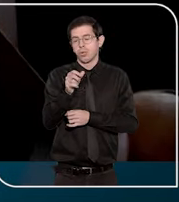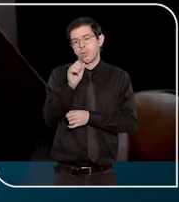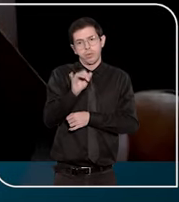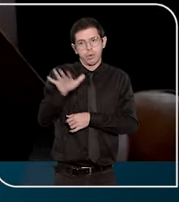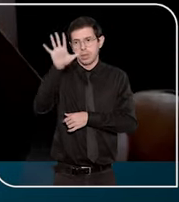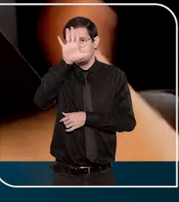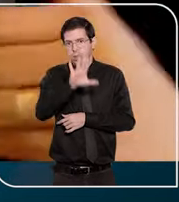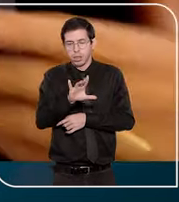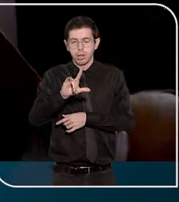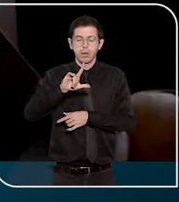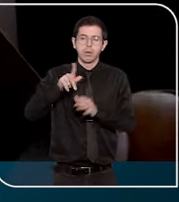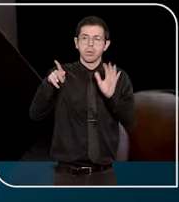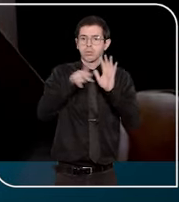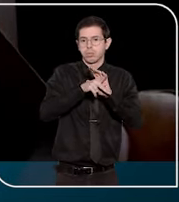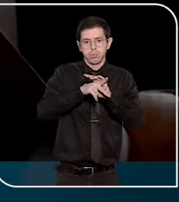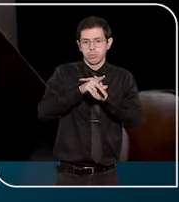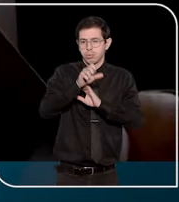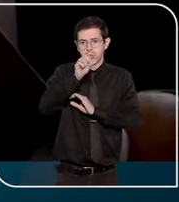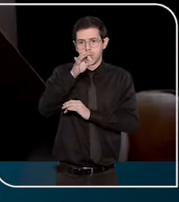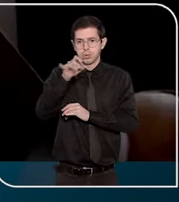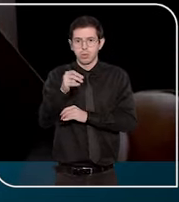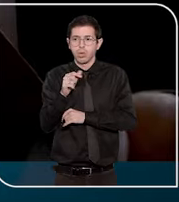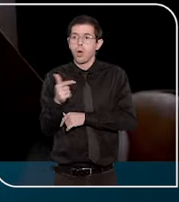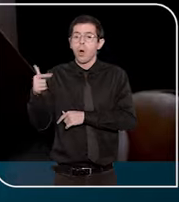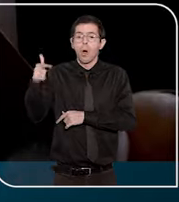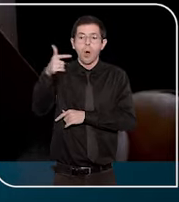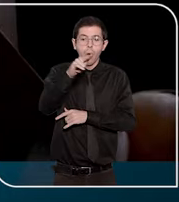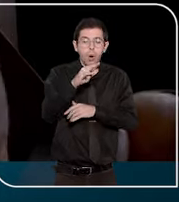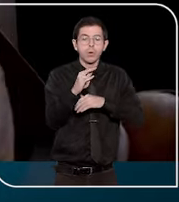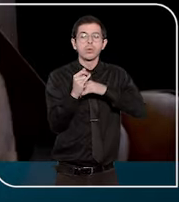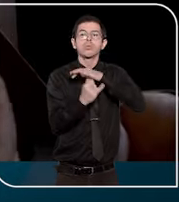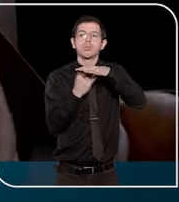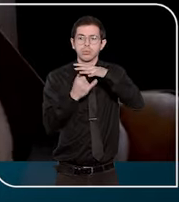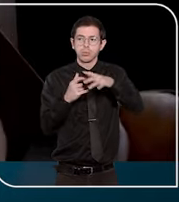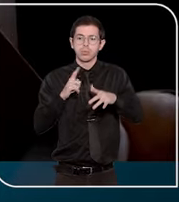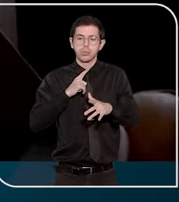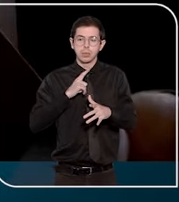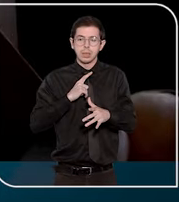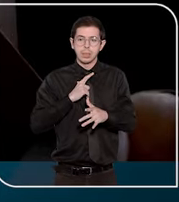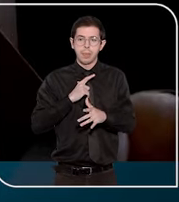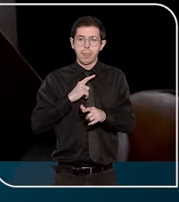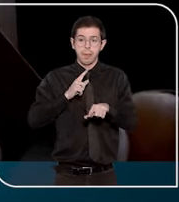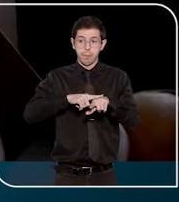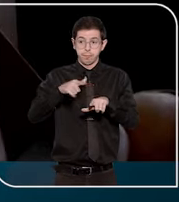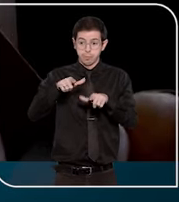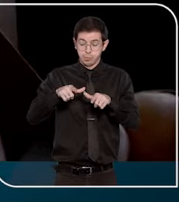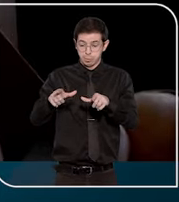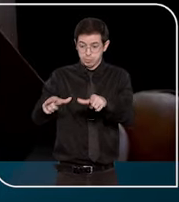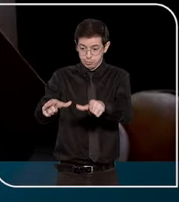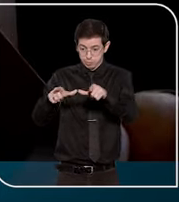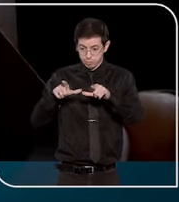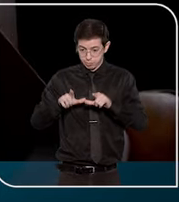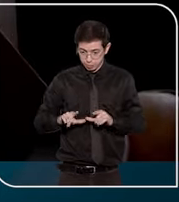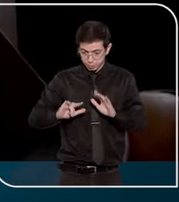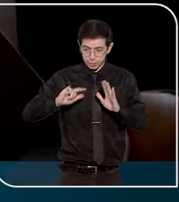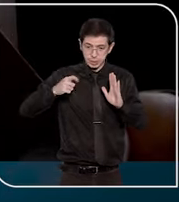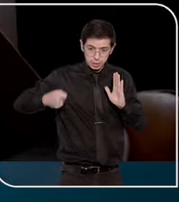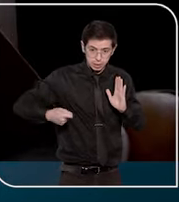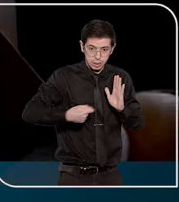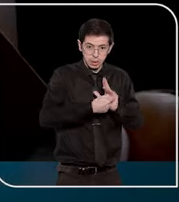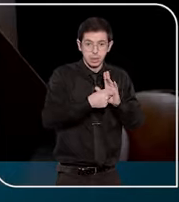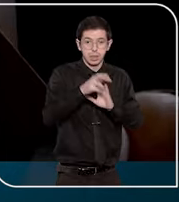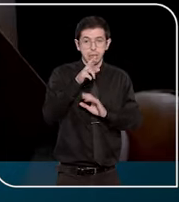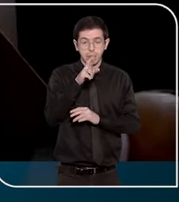ocupam, os tribunais de justiça ocupam e outras cortes do país também ocupam, quando recebem uma petição de recurso extraordinário, cujas razões